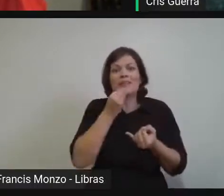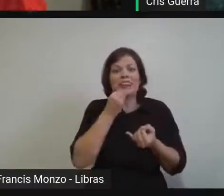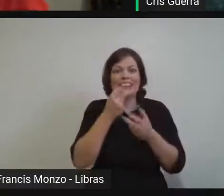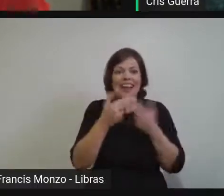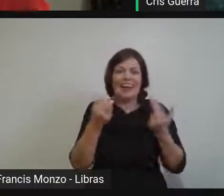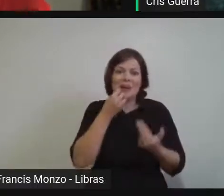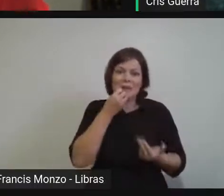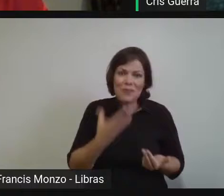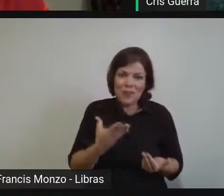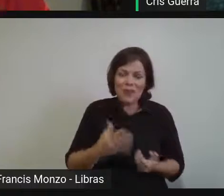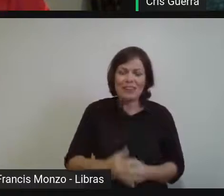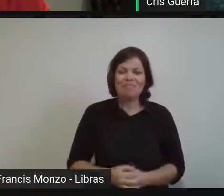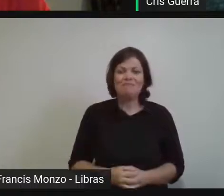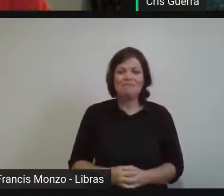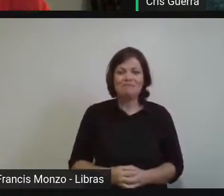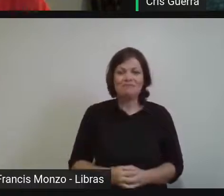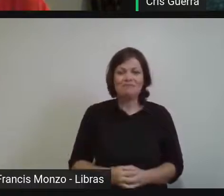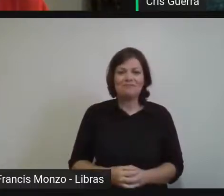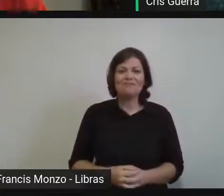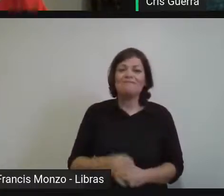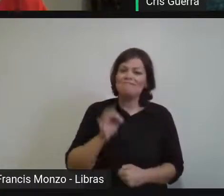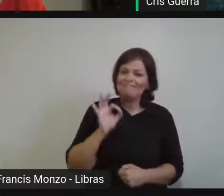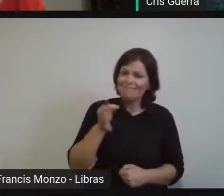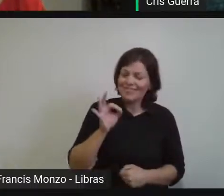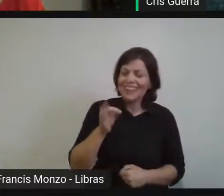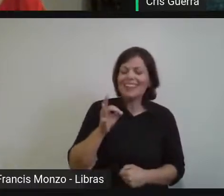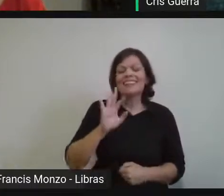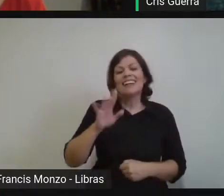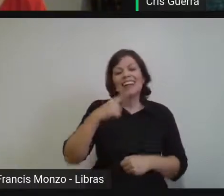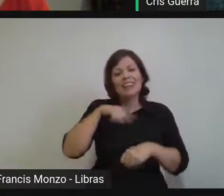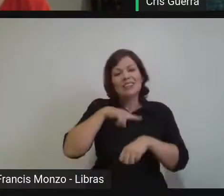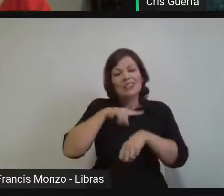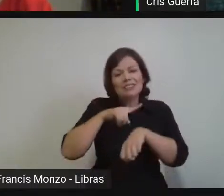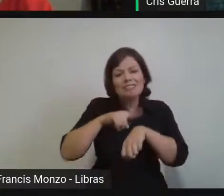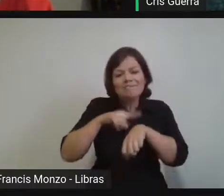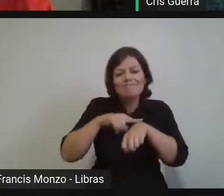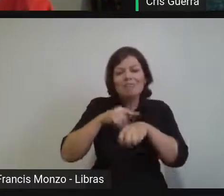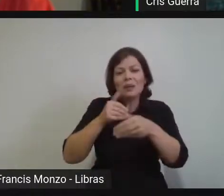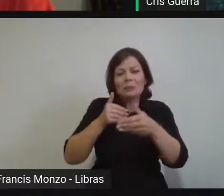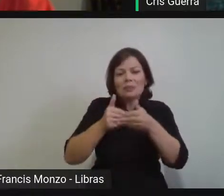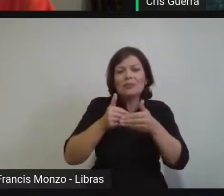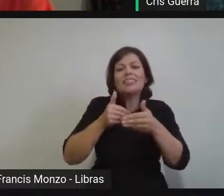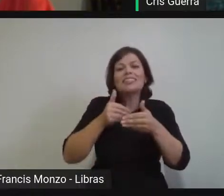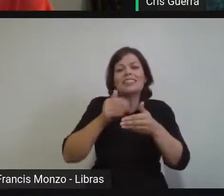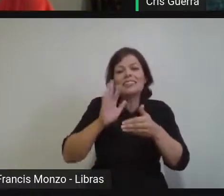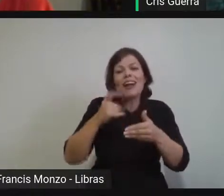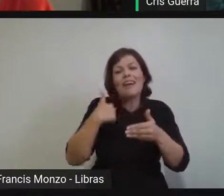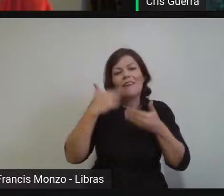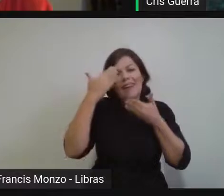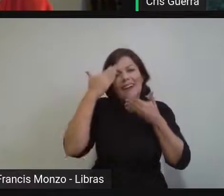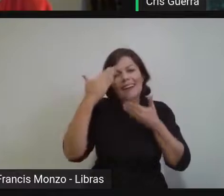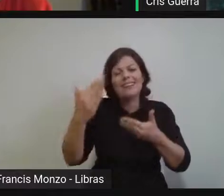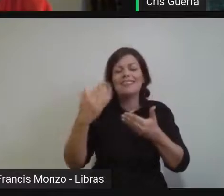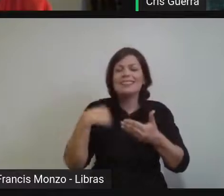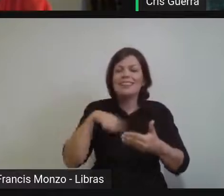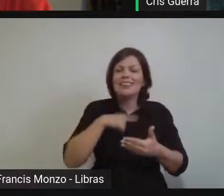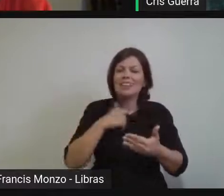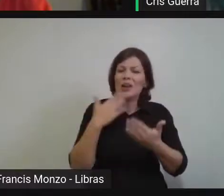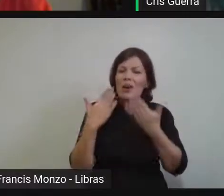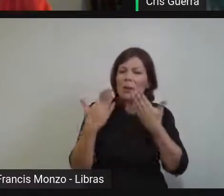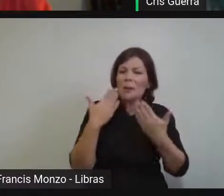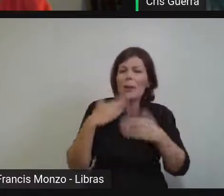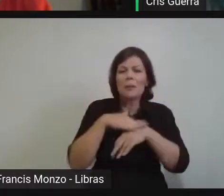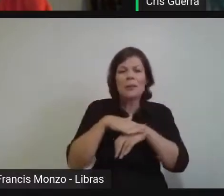dando o nosso tempo aqui. Eu quero te agradecer muitíssimo por esse papo maravilhoso, né? É sempre eu